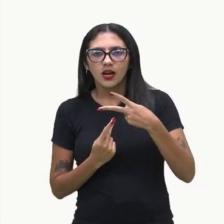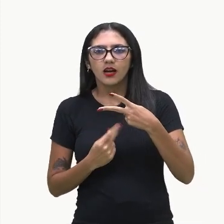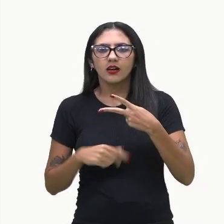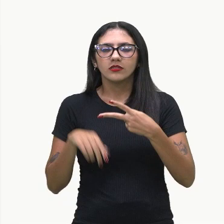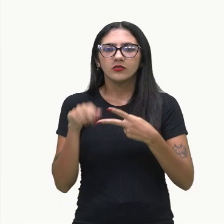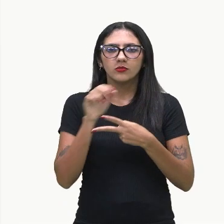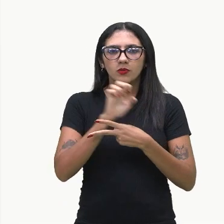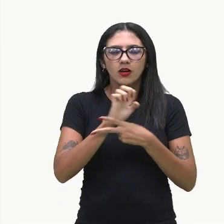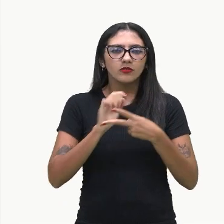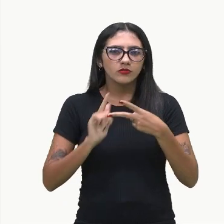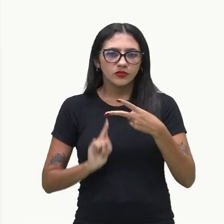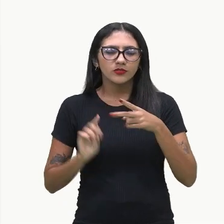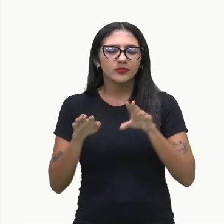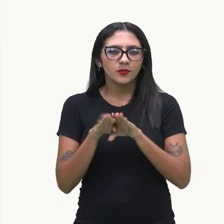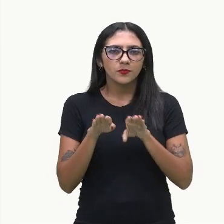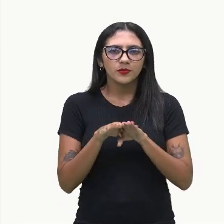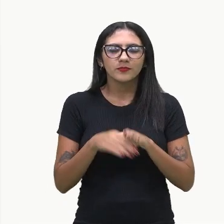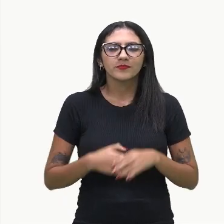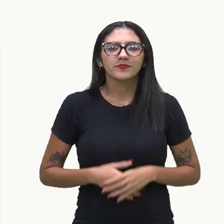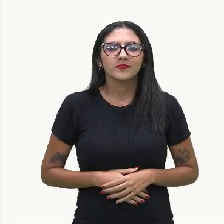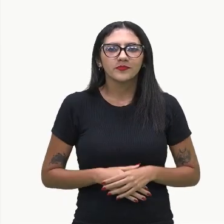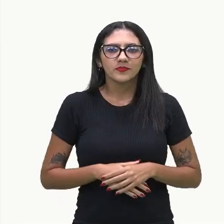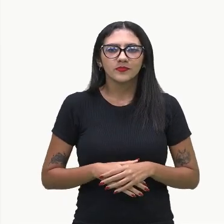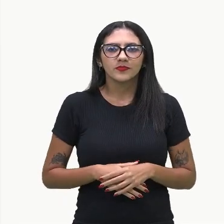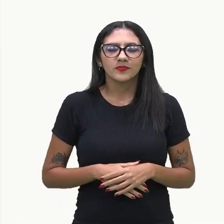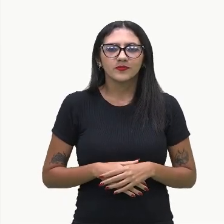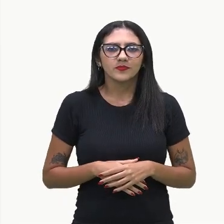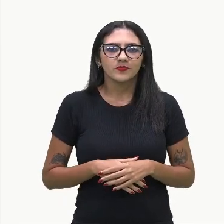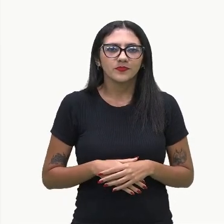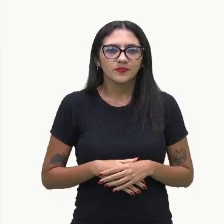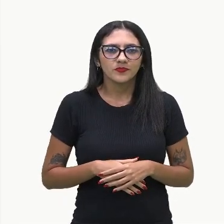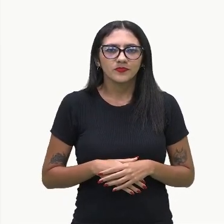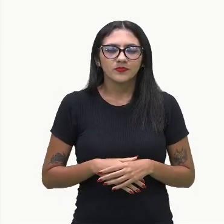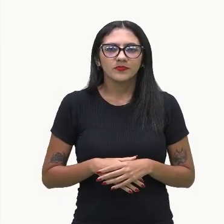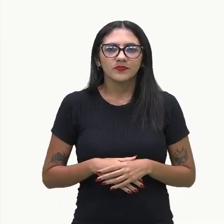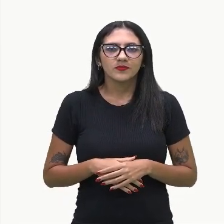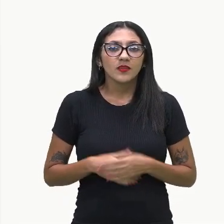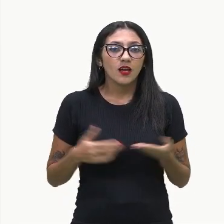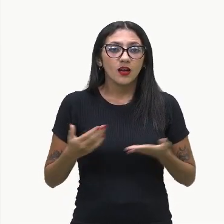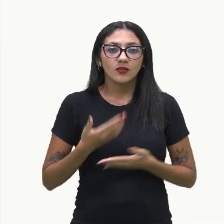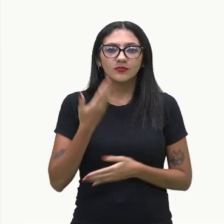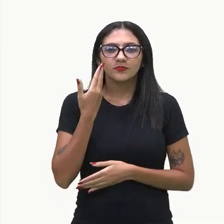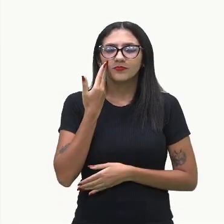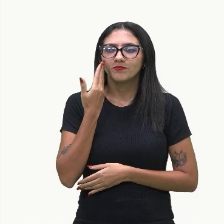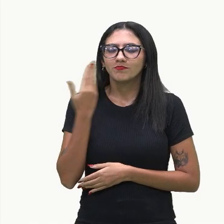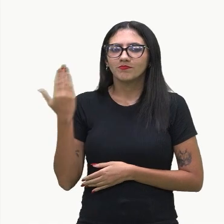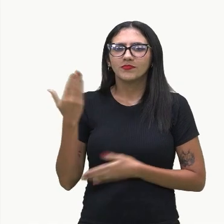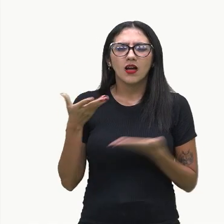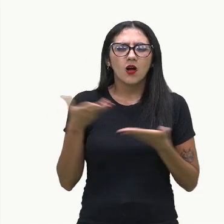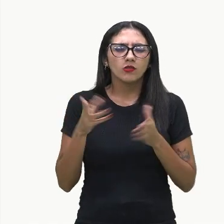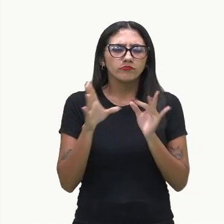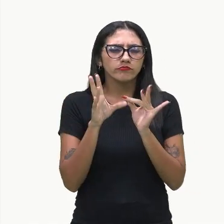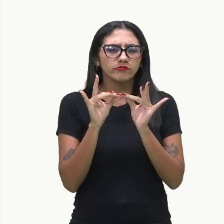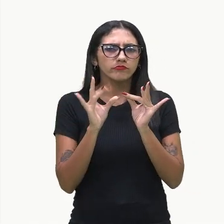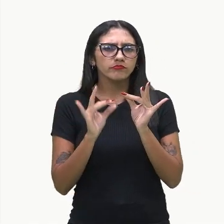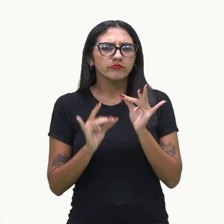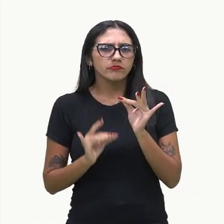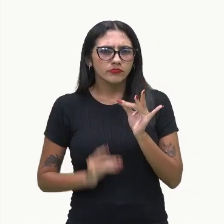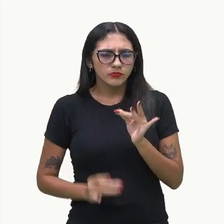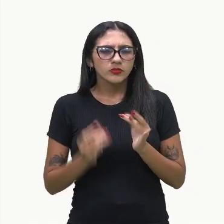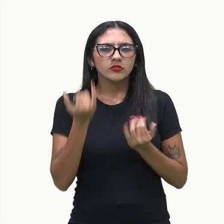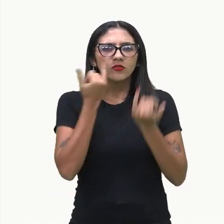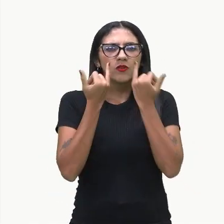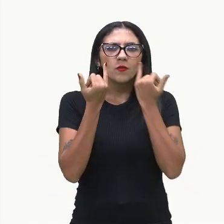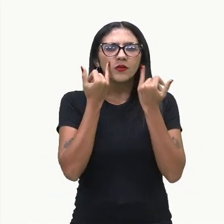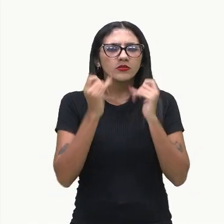G também. Tudo bem? Então, aí na sua tela agora, vem a definição aí, trazendo informação, o